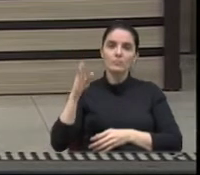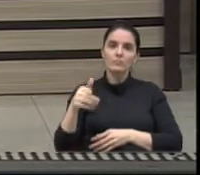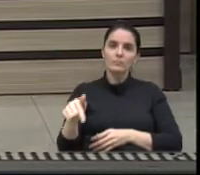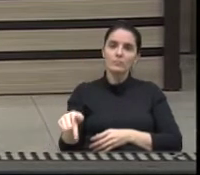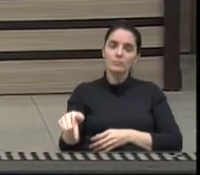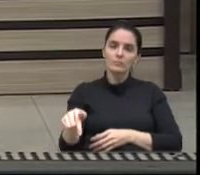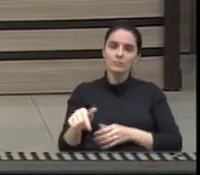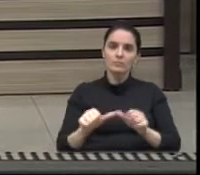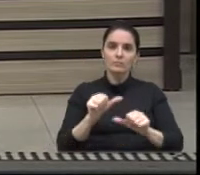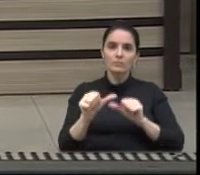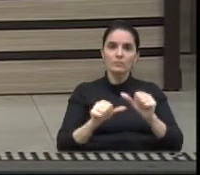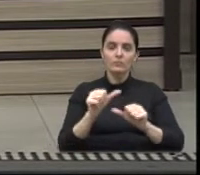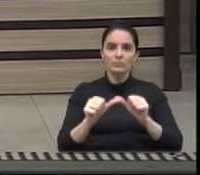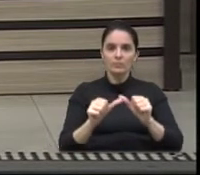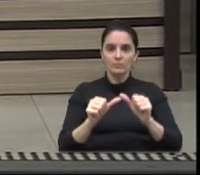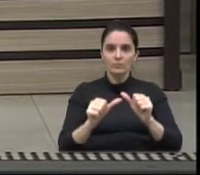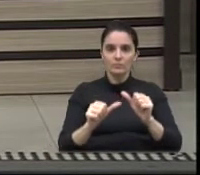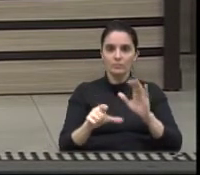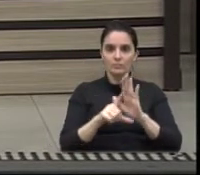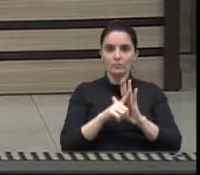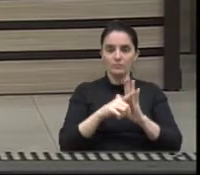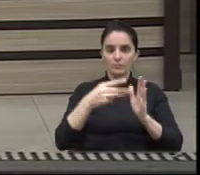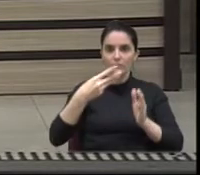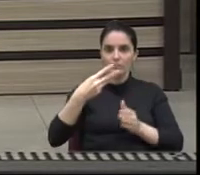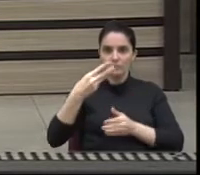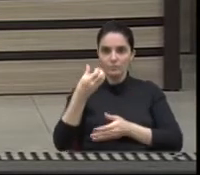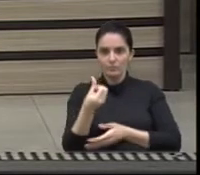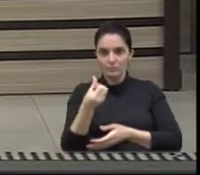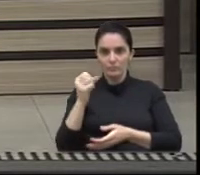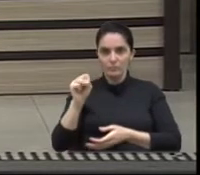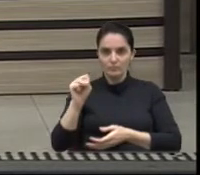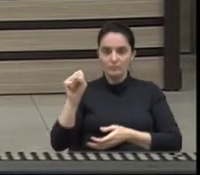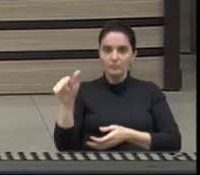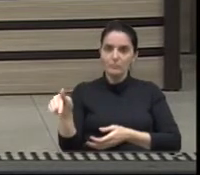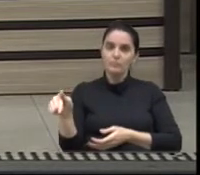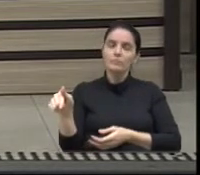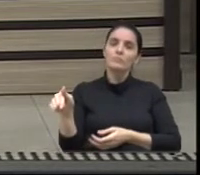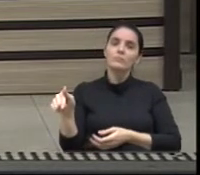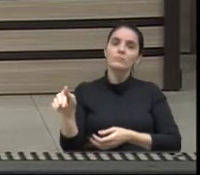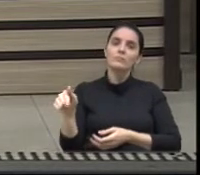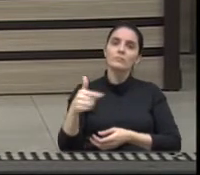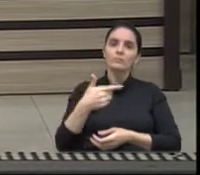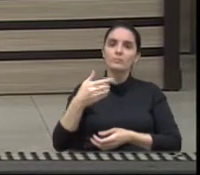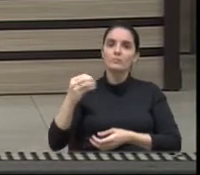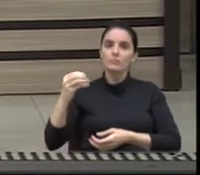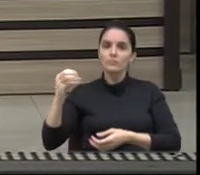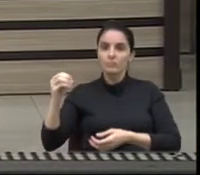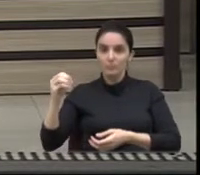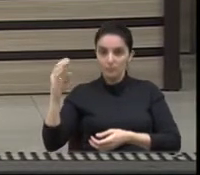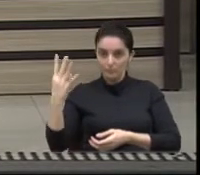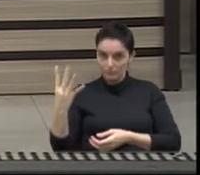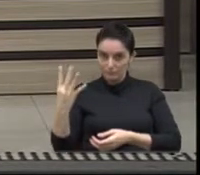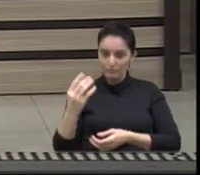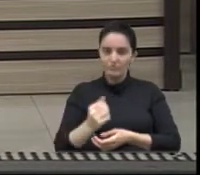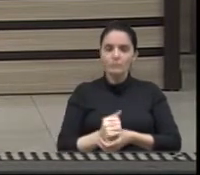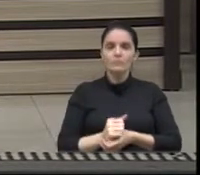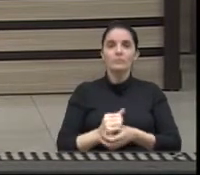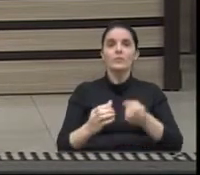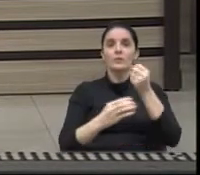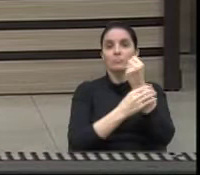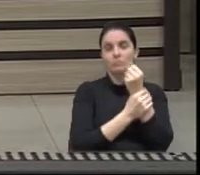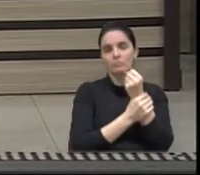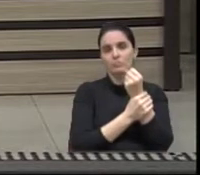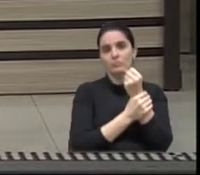125/2017, modifica disposições da Lei 3687 de 2004, que dispõe sobre a garantia de